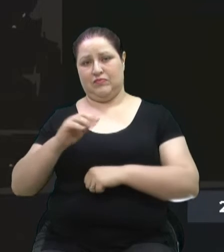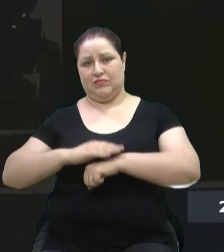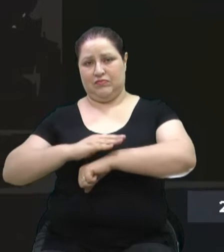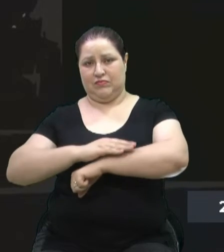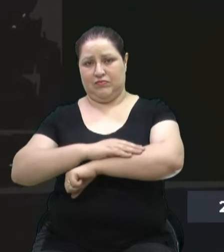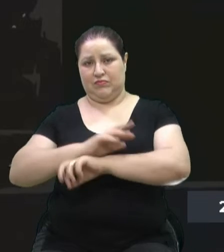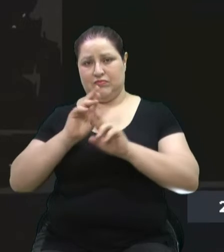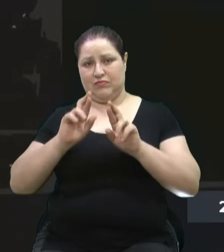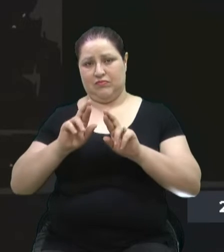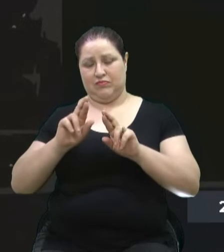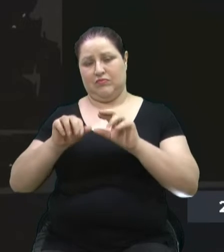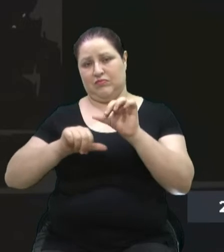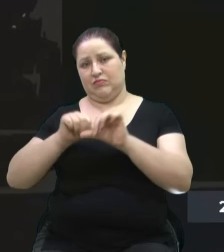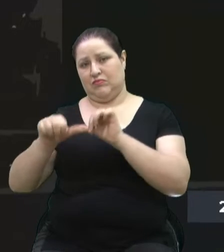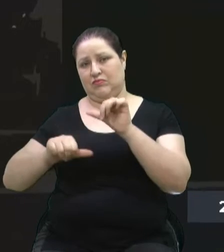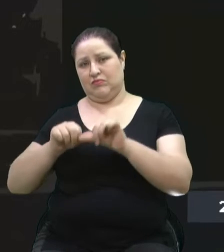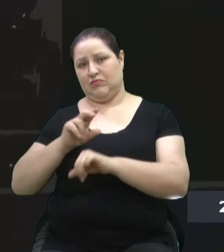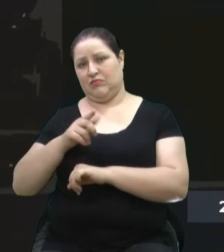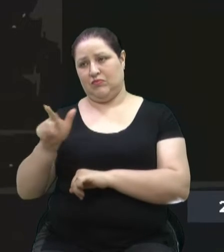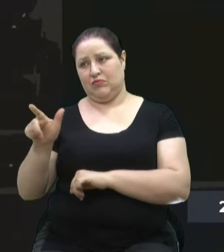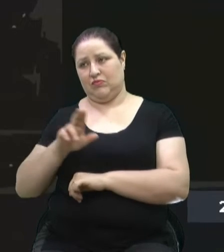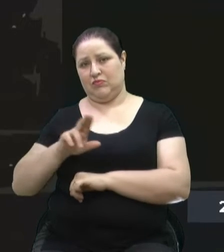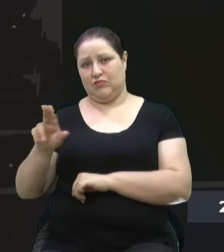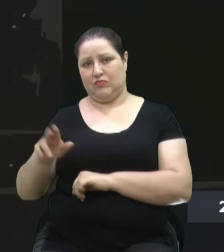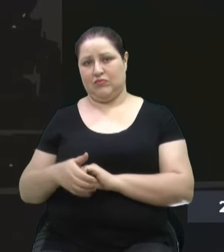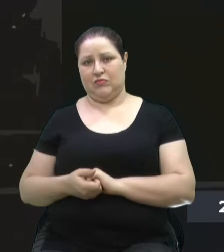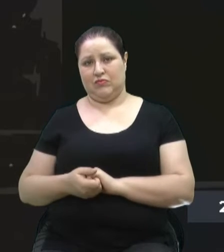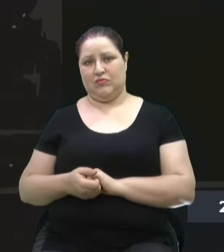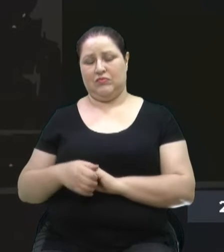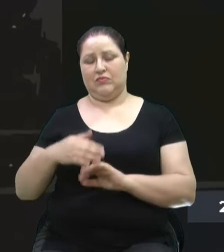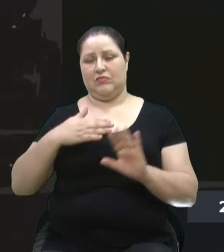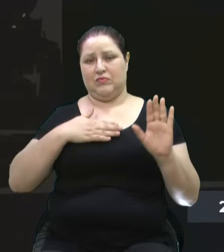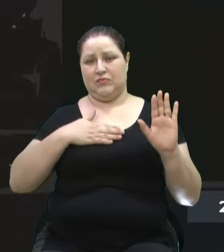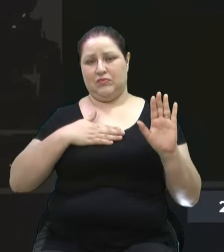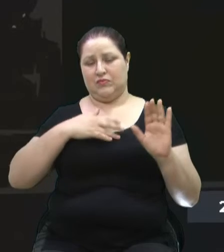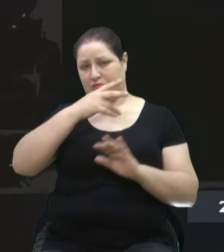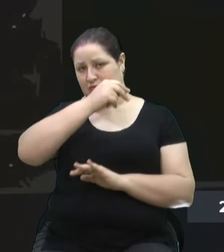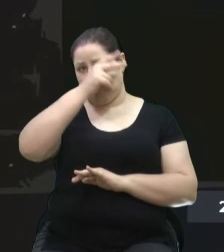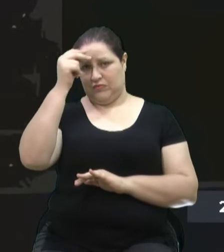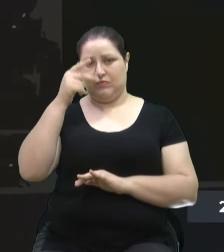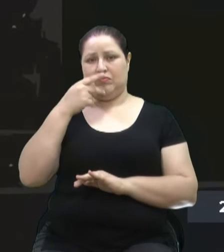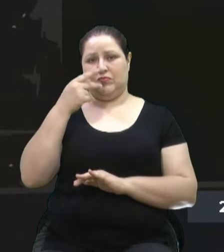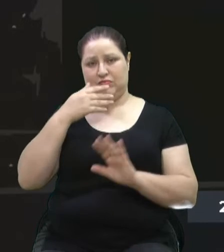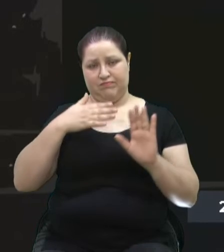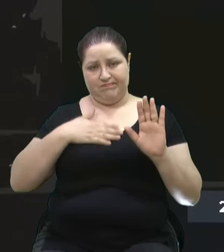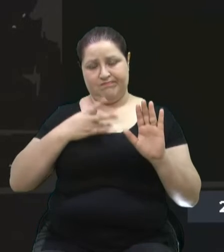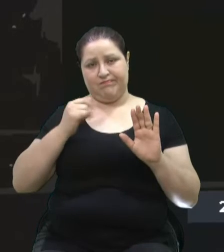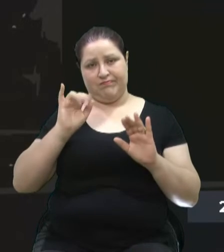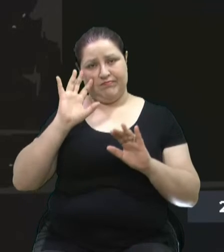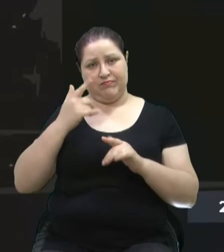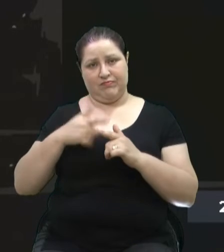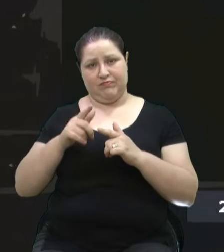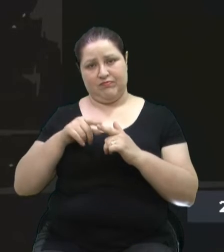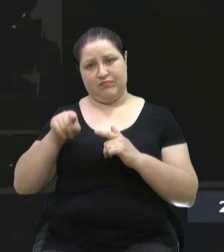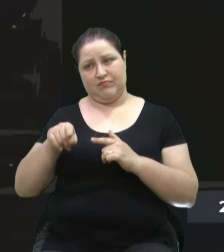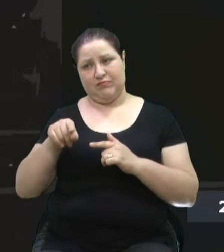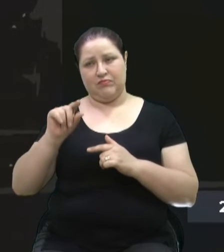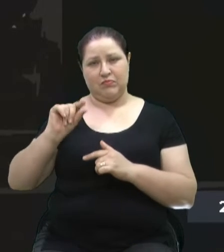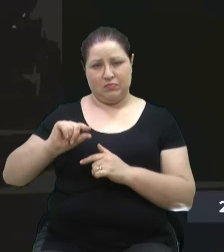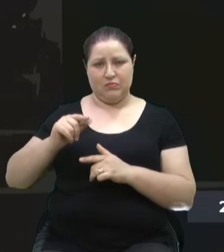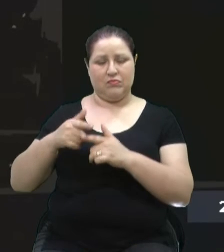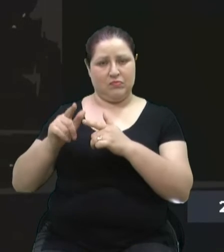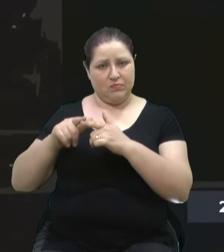Vila Sapo, sim um outro nome, aonde o prefeito se comprometeu que ia resolver o problema, pelo menos um paliativo, e